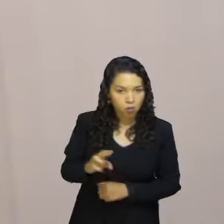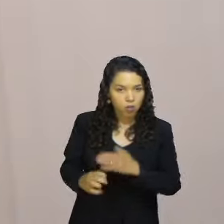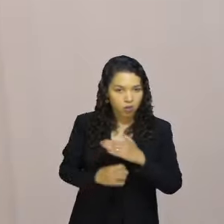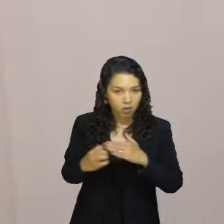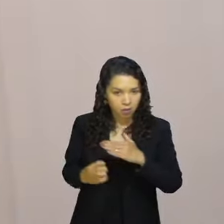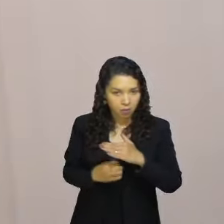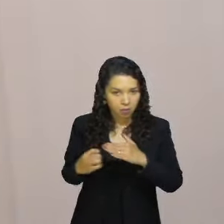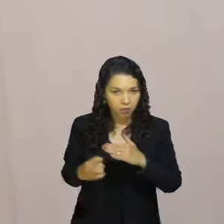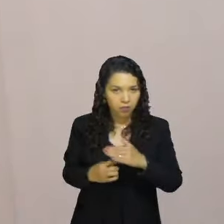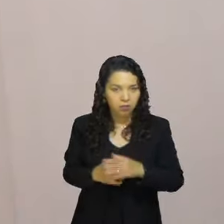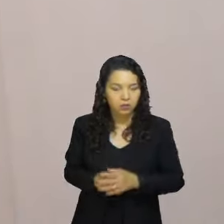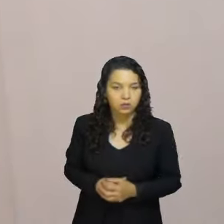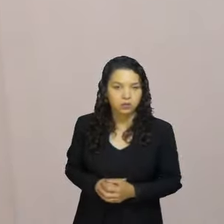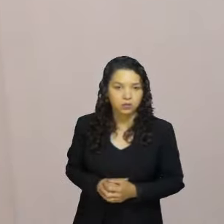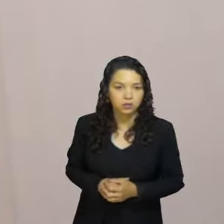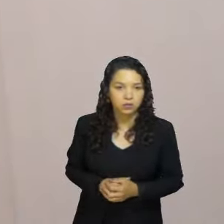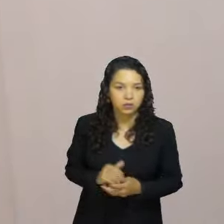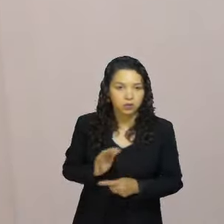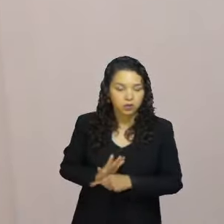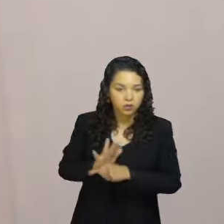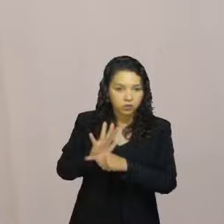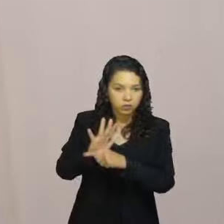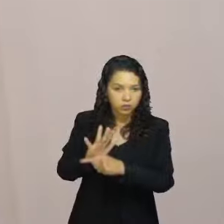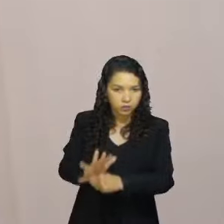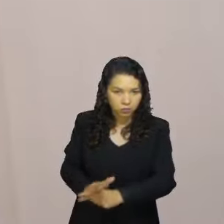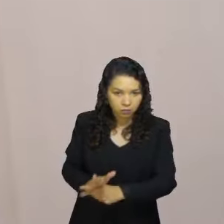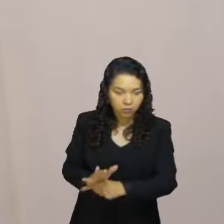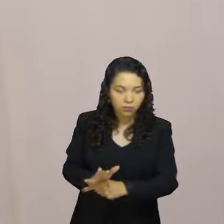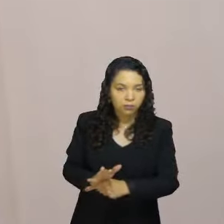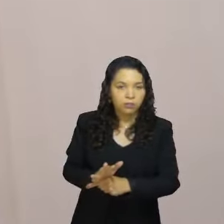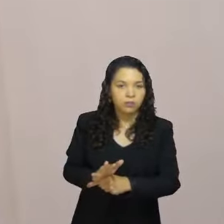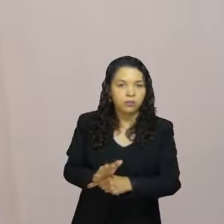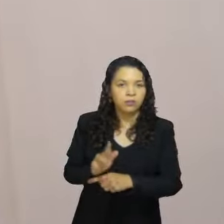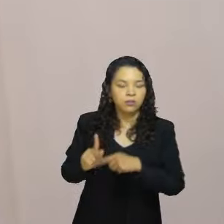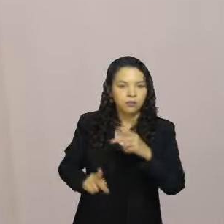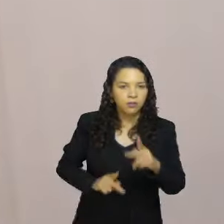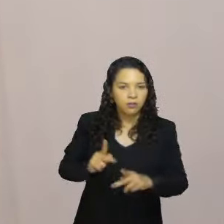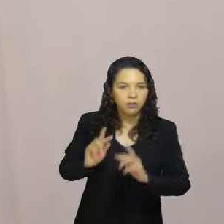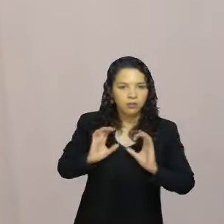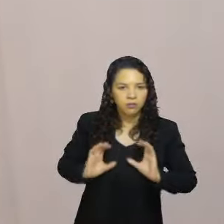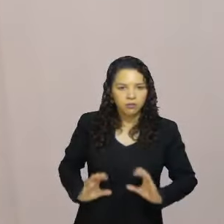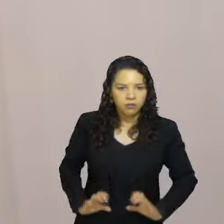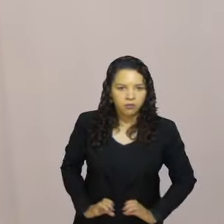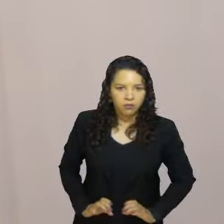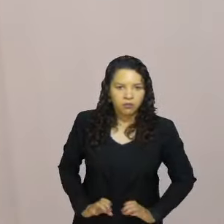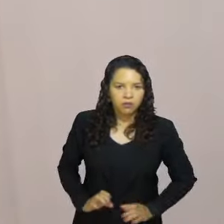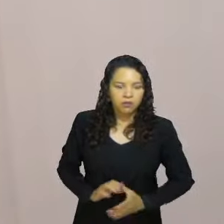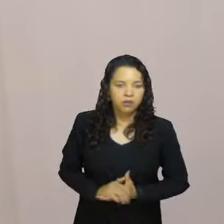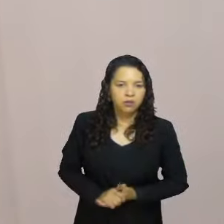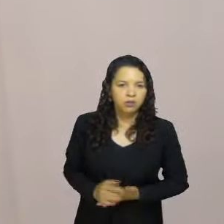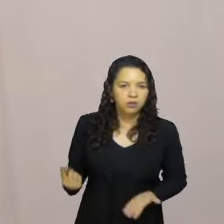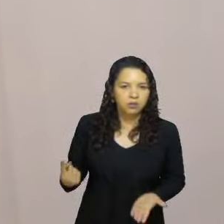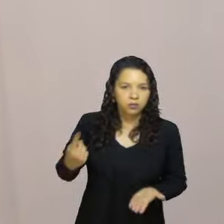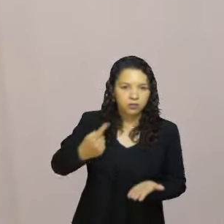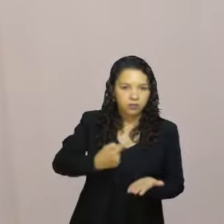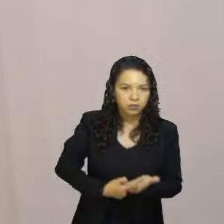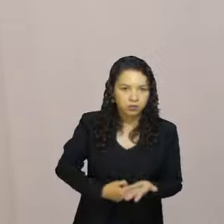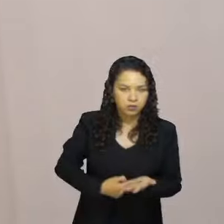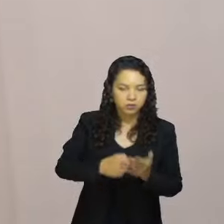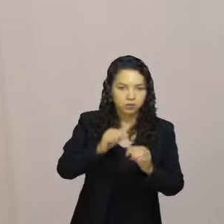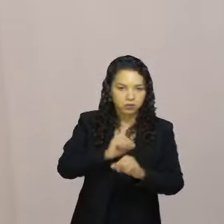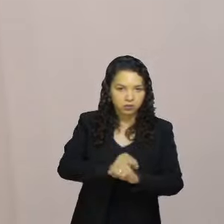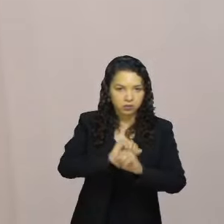retorne em benefícios reais para os cidadãos. O compromisso com a